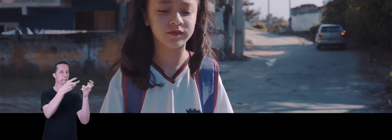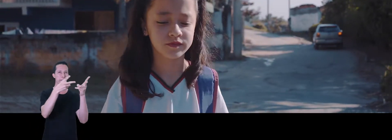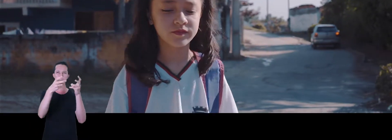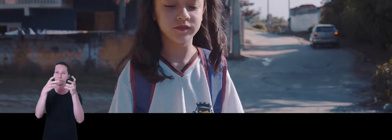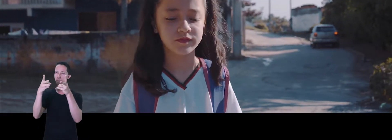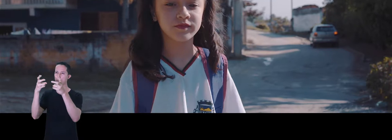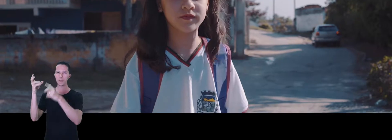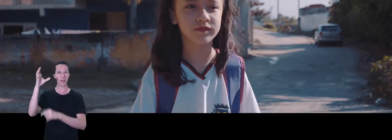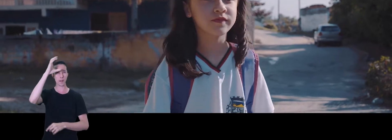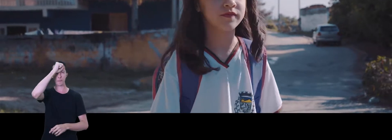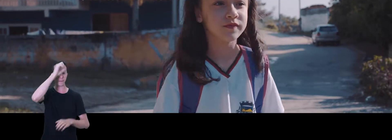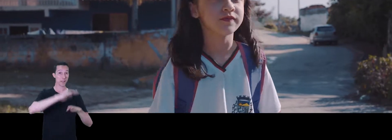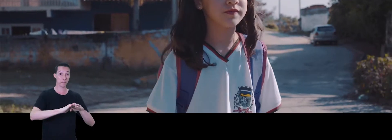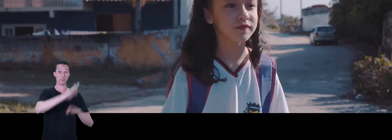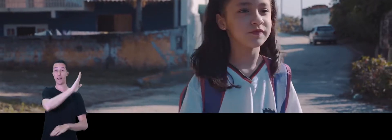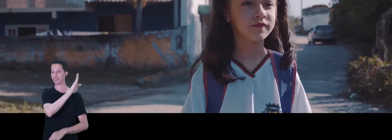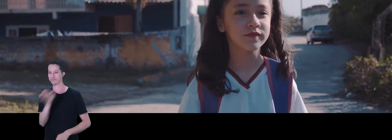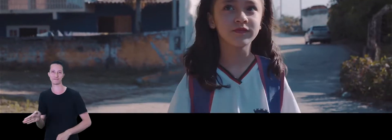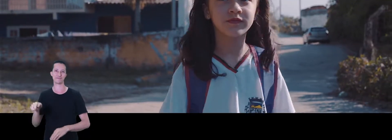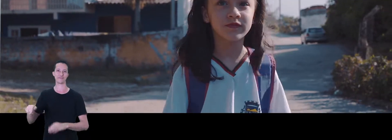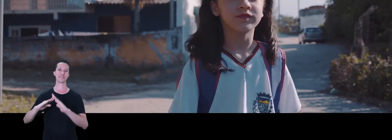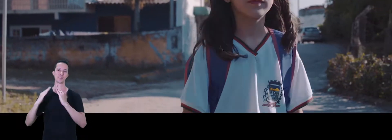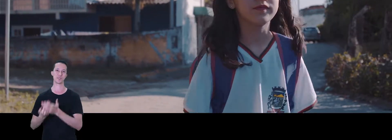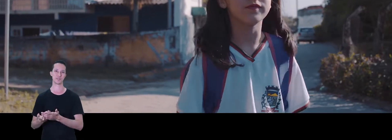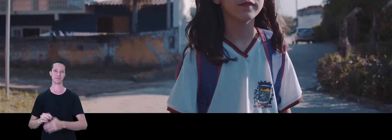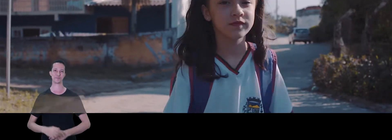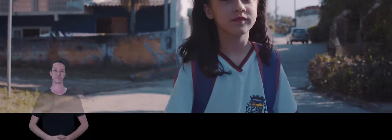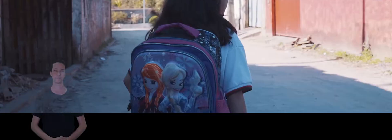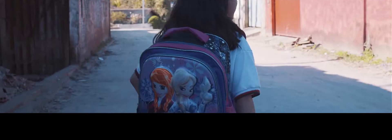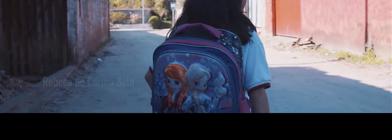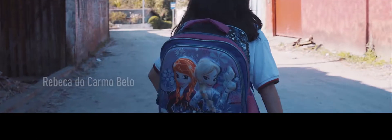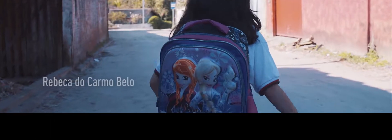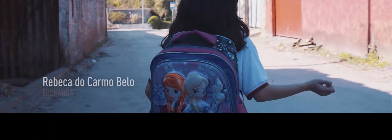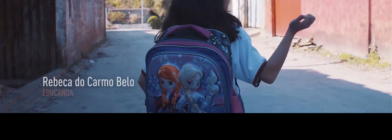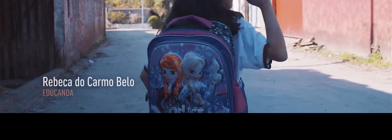aprende talvez mais do que o tempo que ela fica dentro da própria escola.